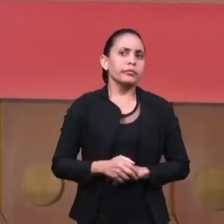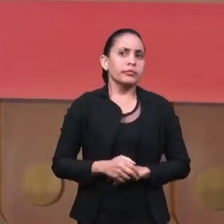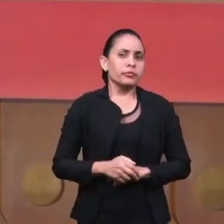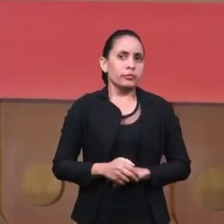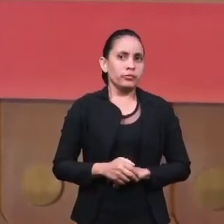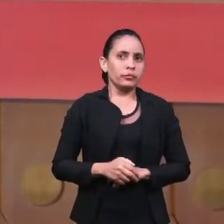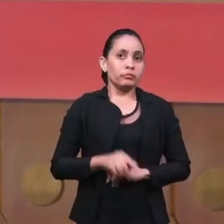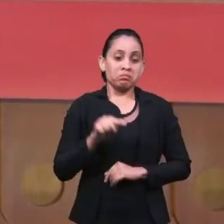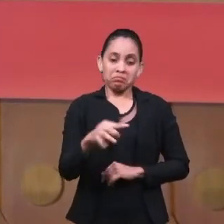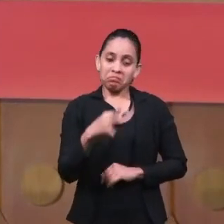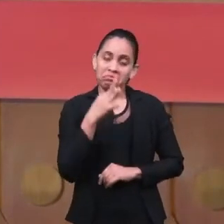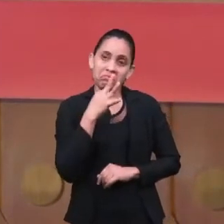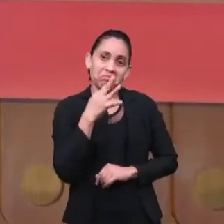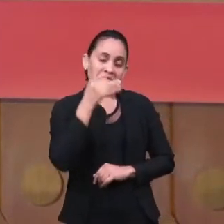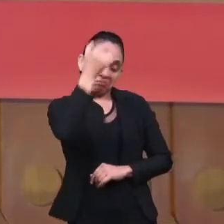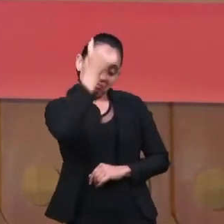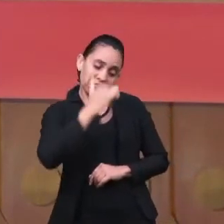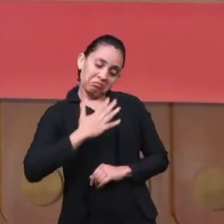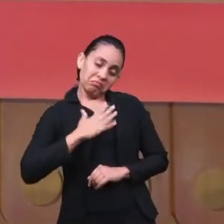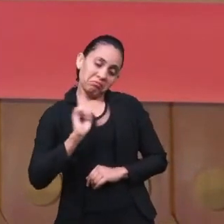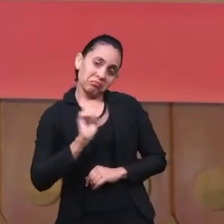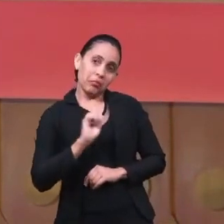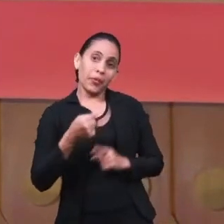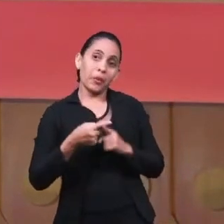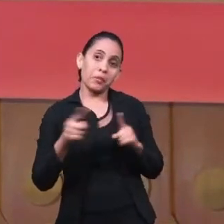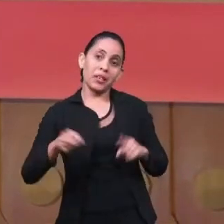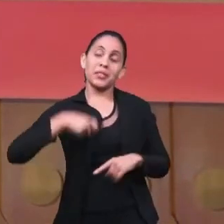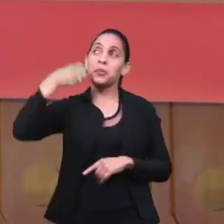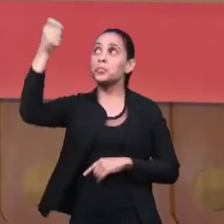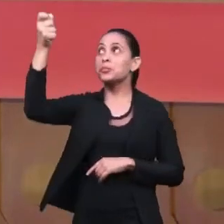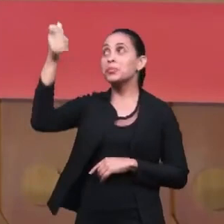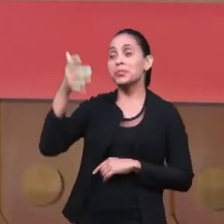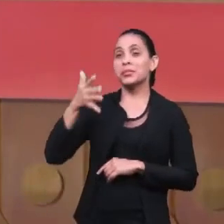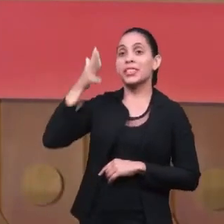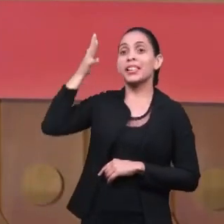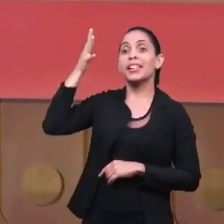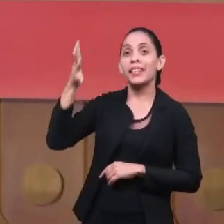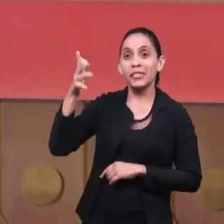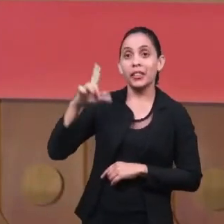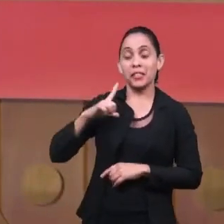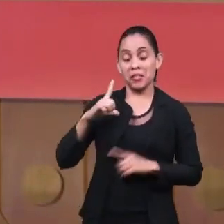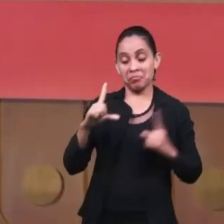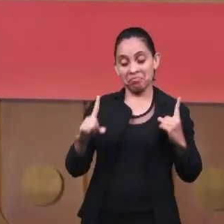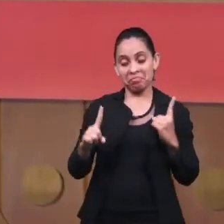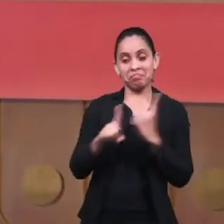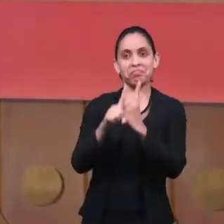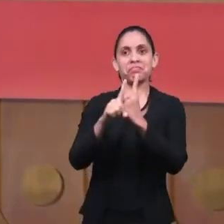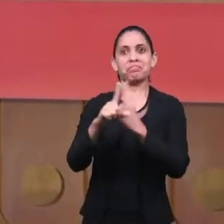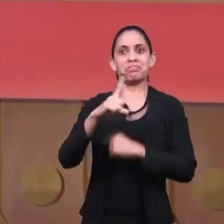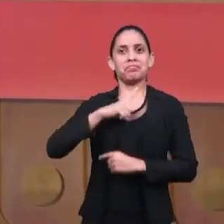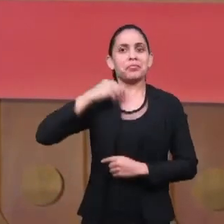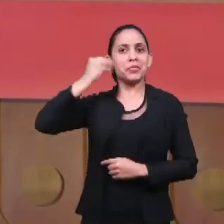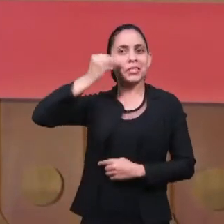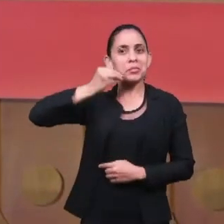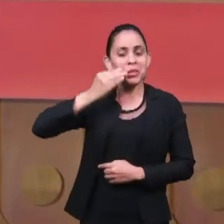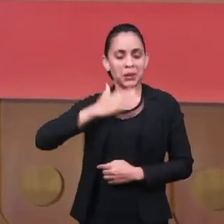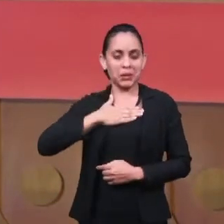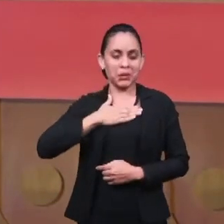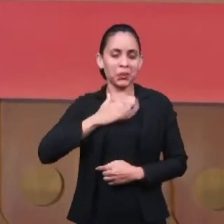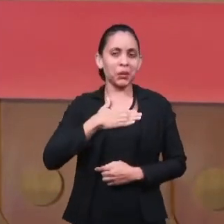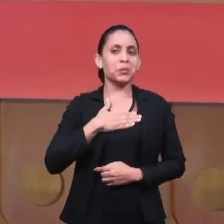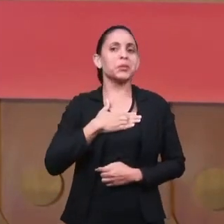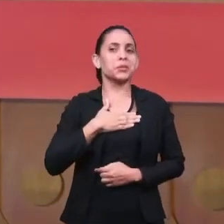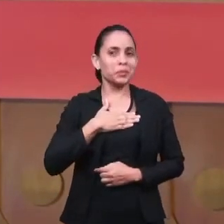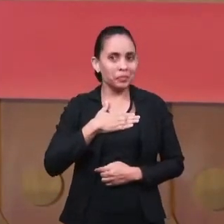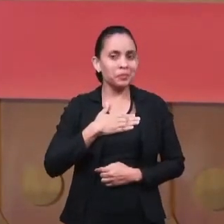Ele não me conhecia, mas eu me revelei a ele. Ele teve um encontro comigo. E ele